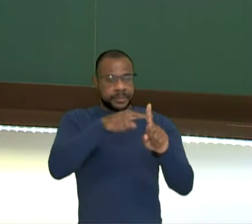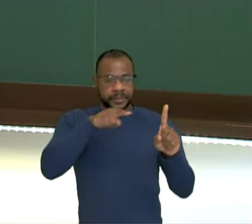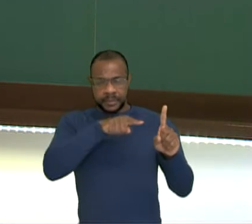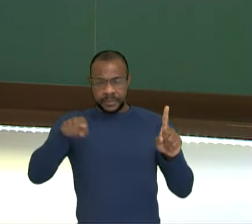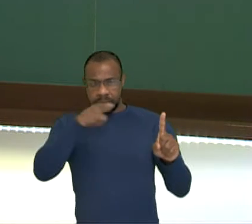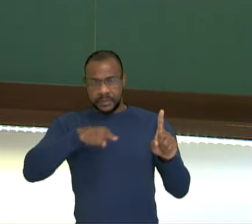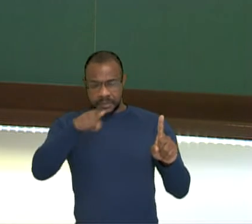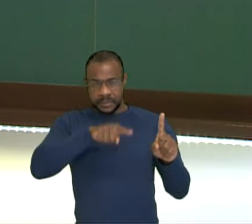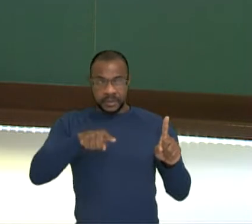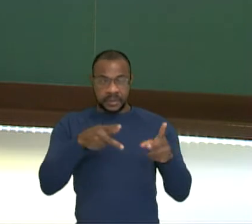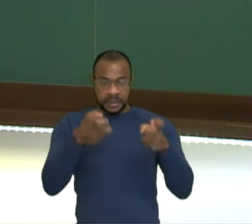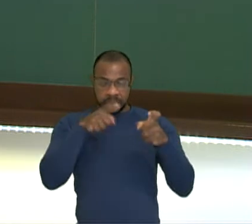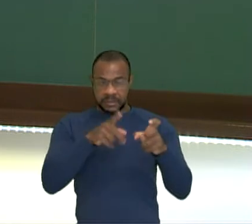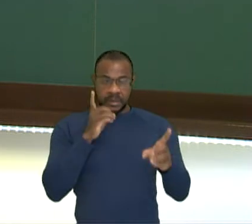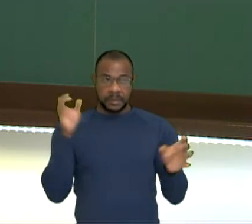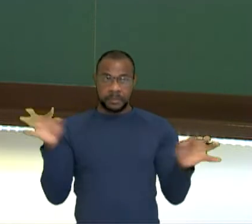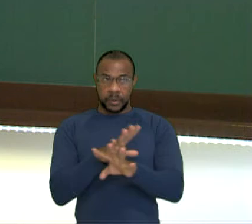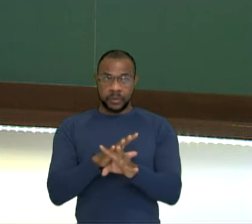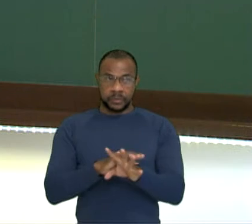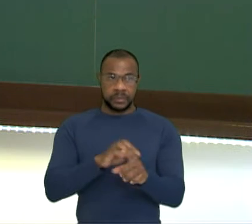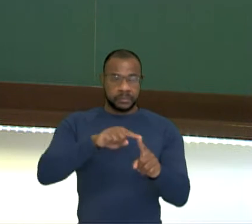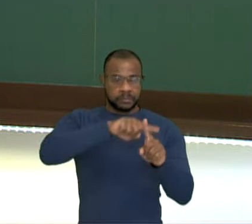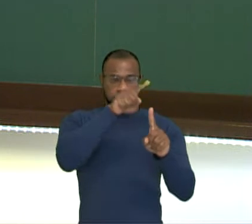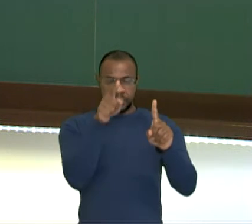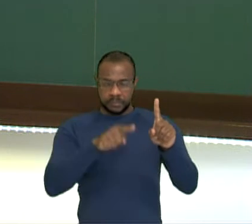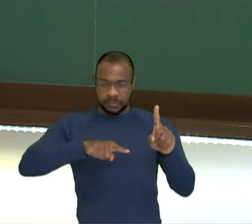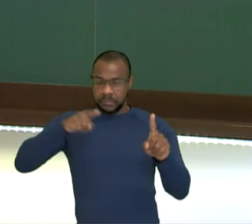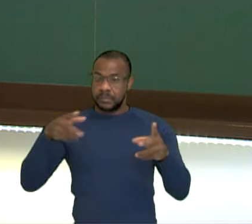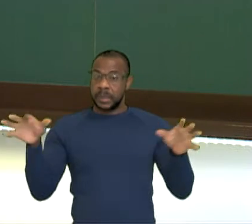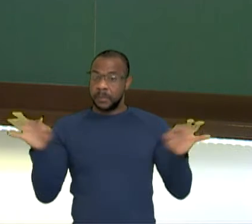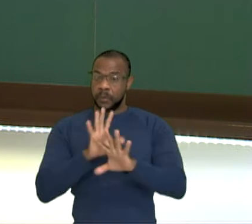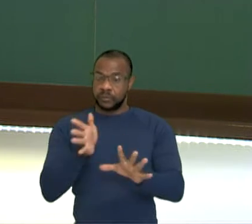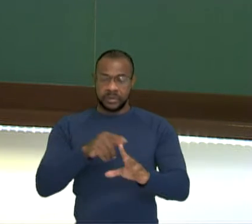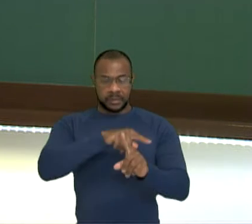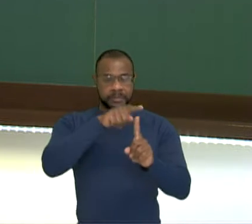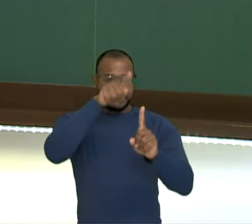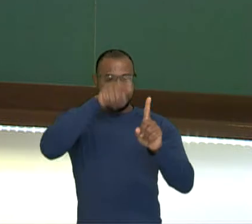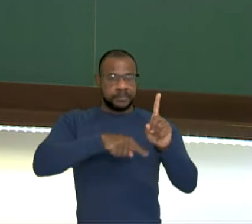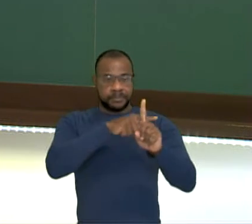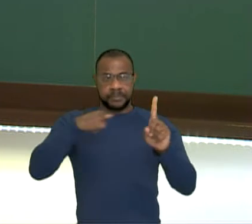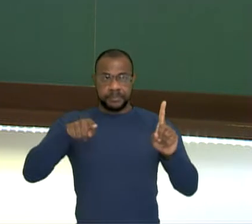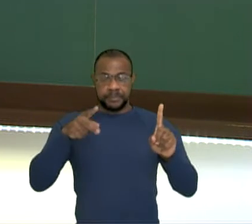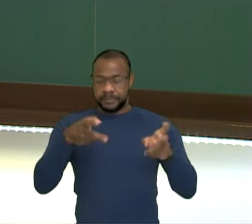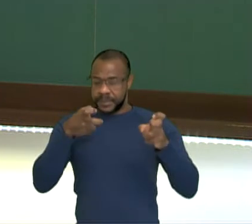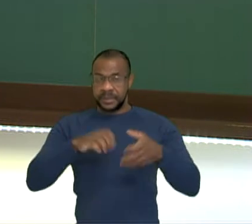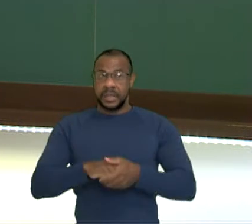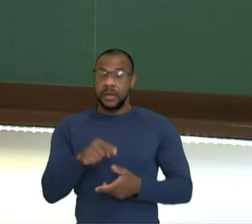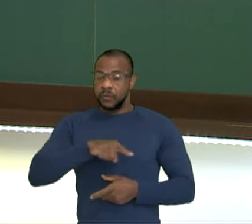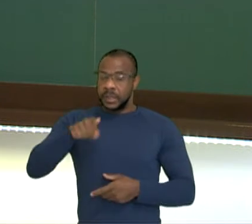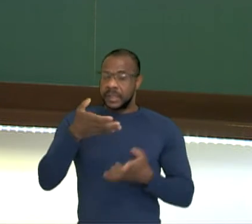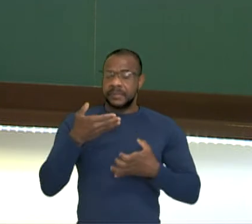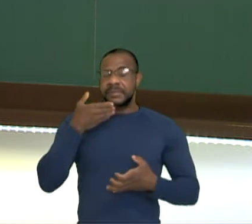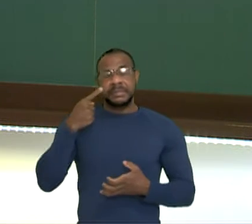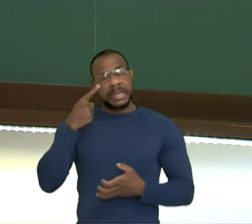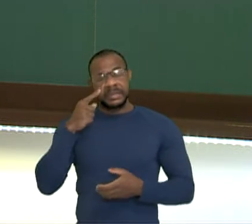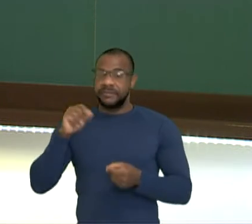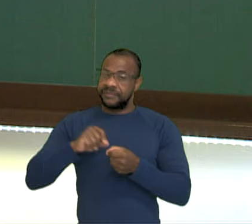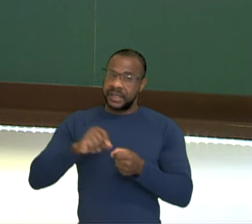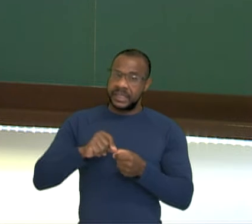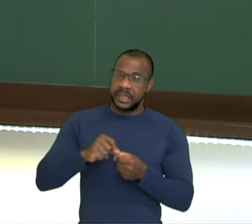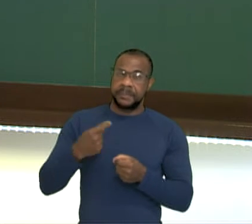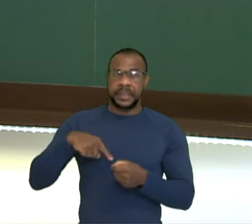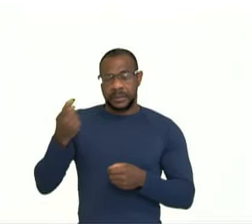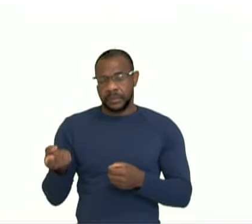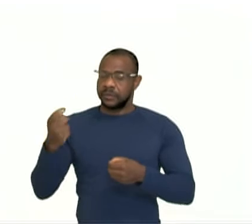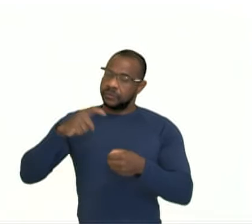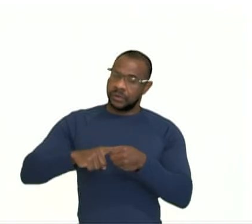o gráfico já está pronto. Um exercício um pouquinho diferente. Então, quero que vocês tentem fazer para que a gente